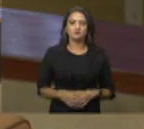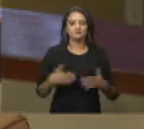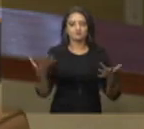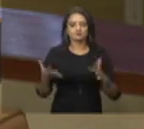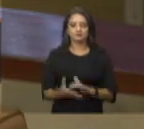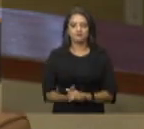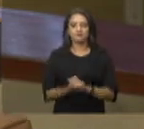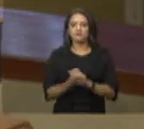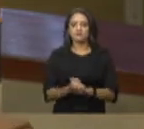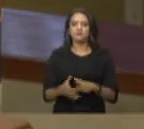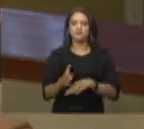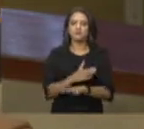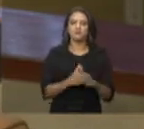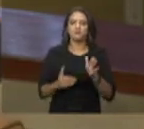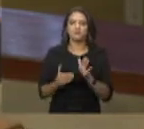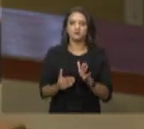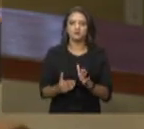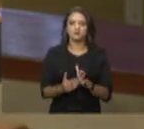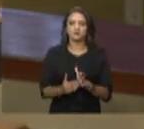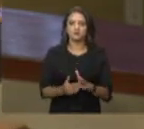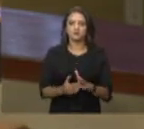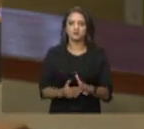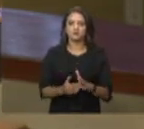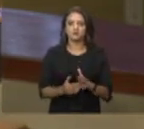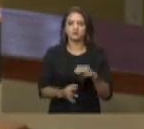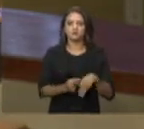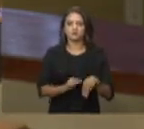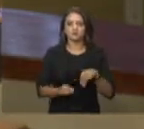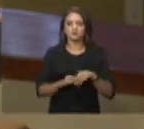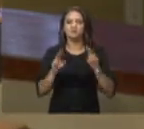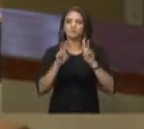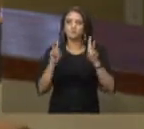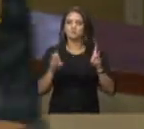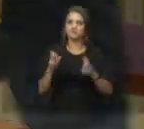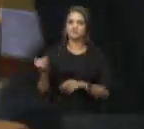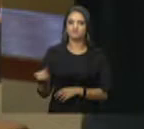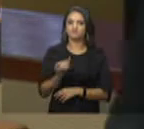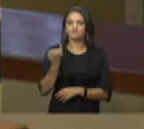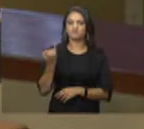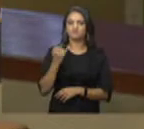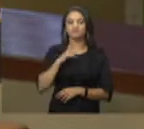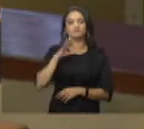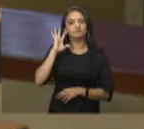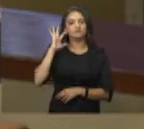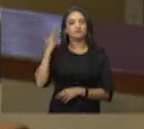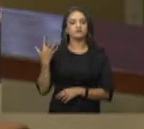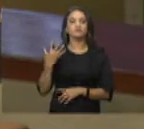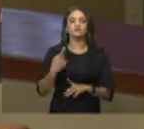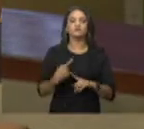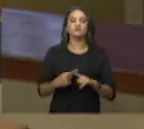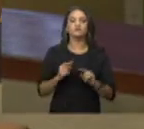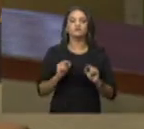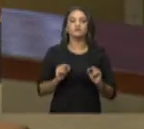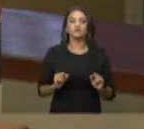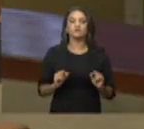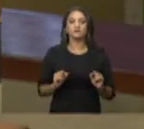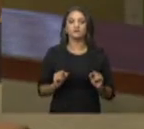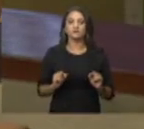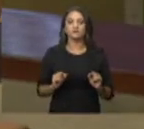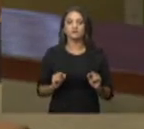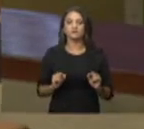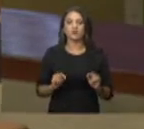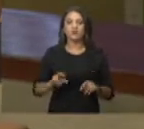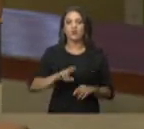Público José advogados Esse aqui foi um caso muito importante que nós decidimos para Presidente porque não é um caso é